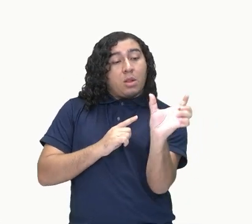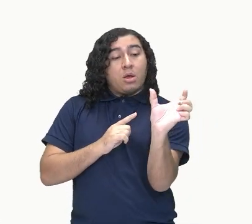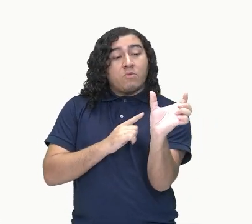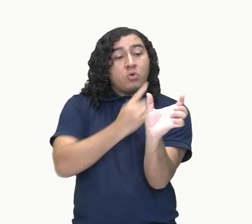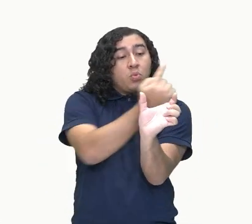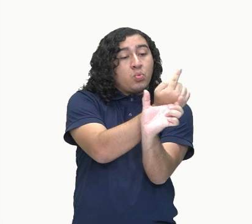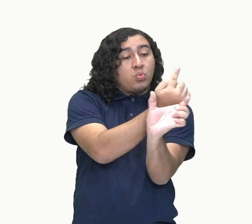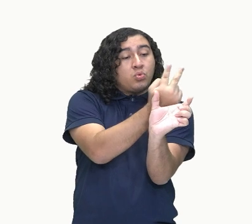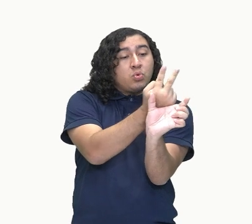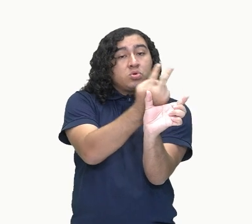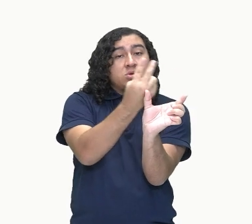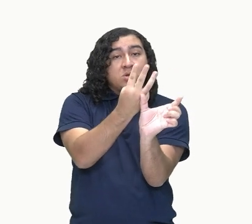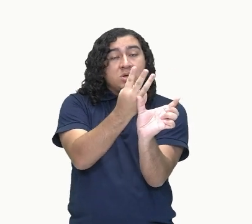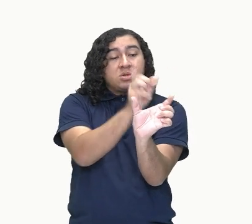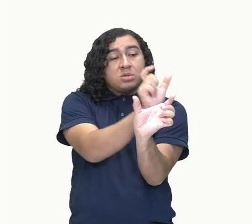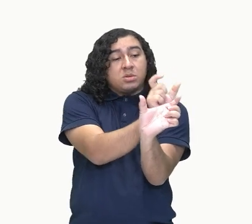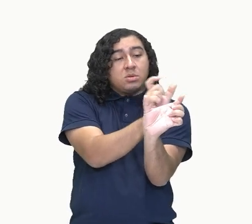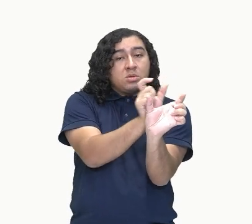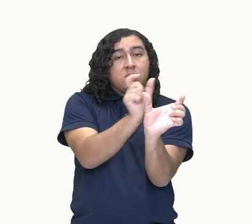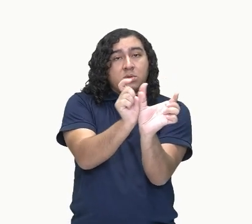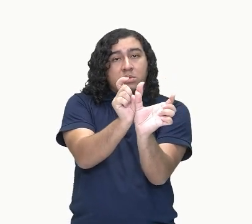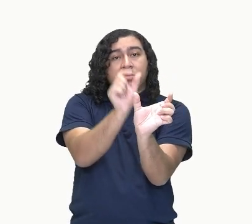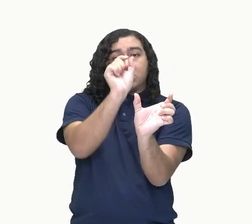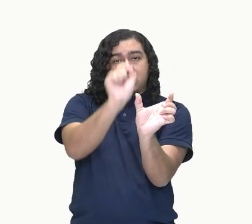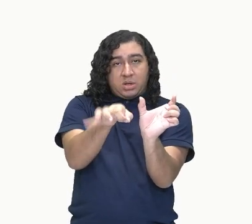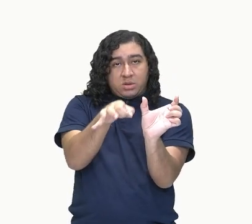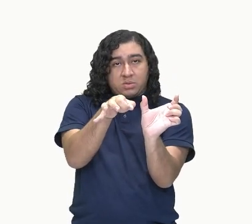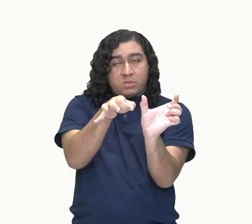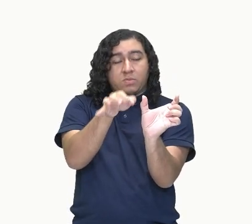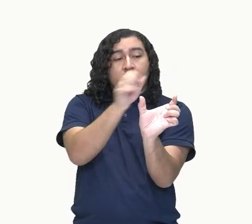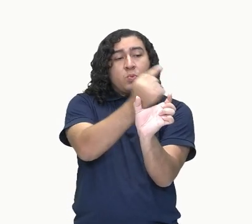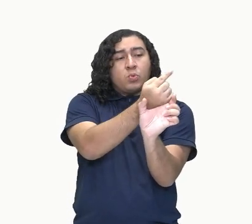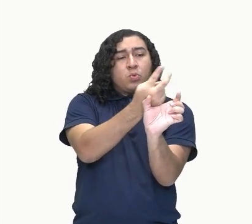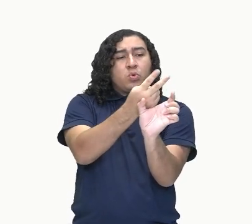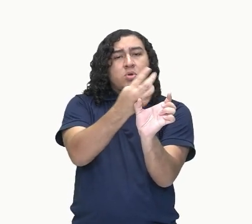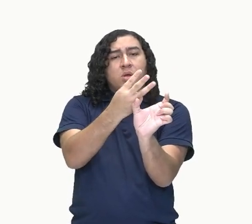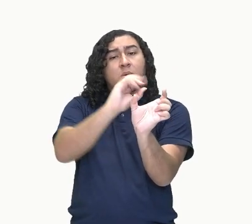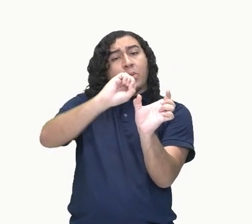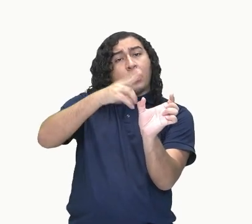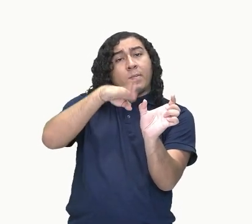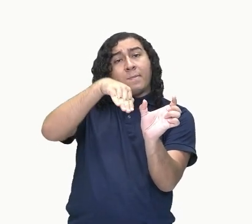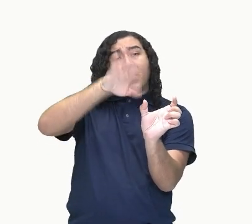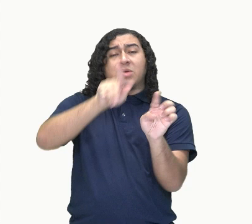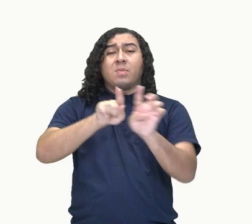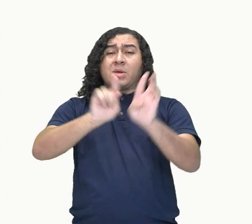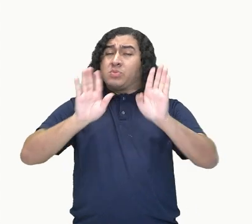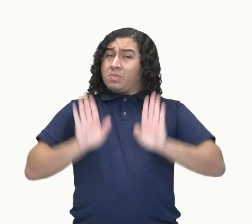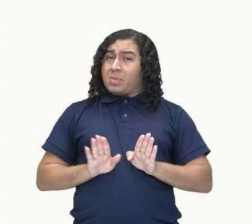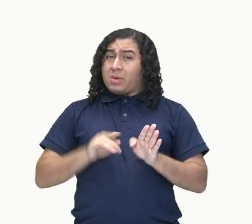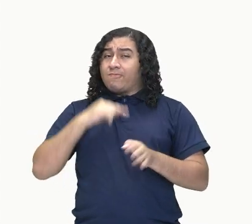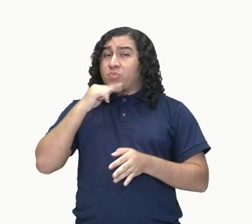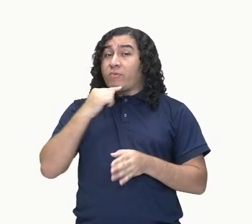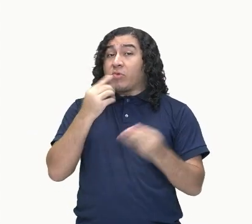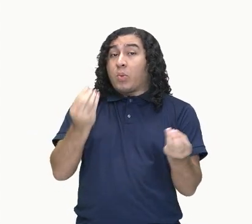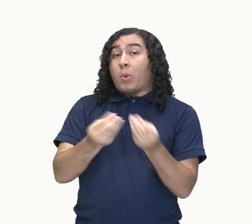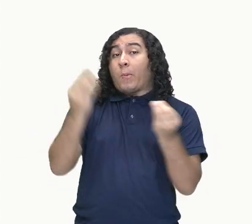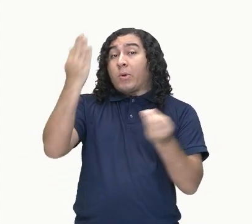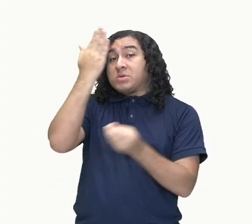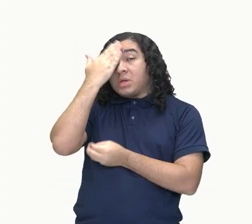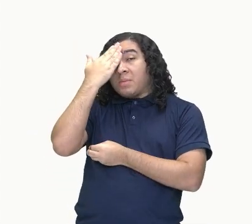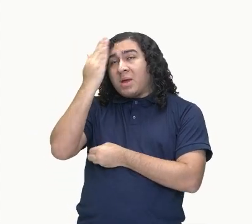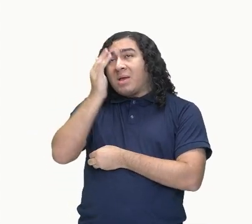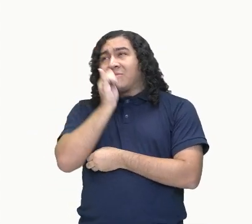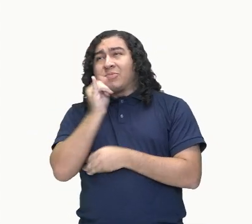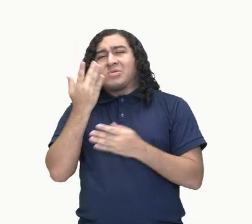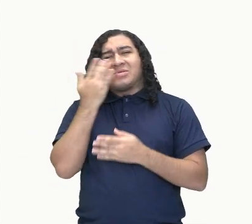ou mais sílabas, ok? Professor, como é que eu vou saber eu não